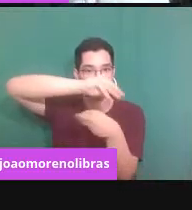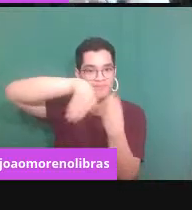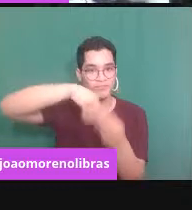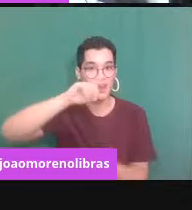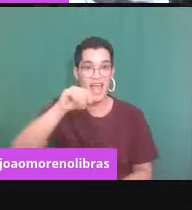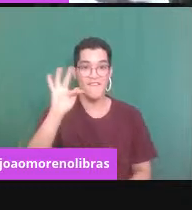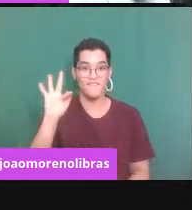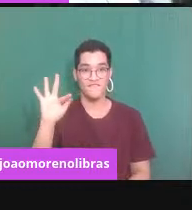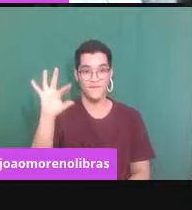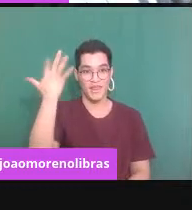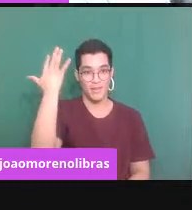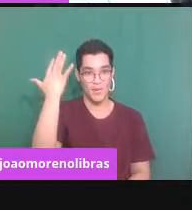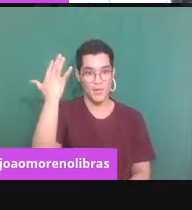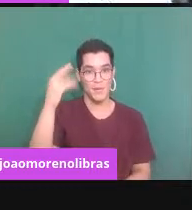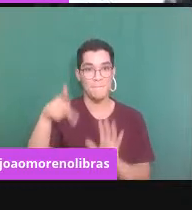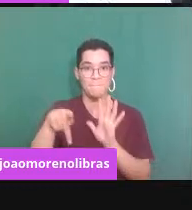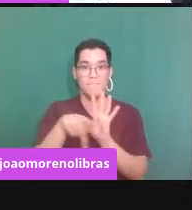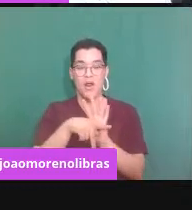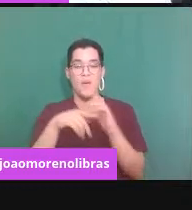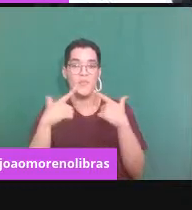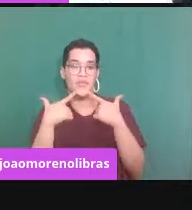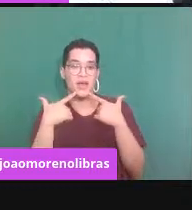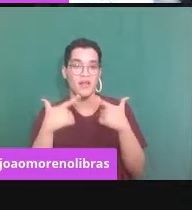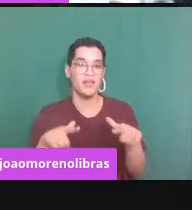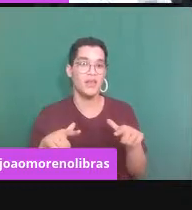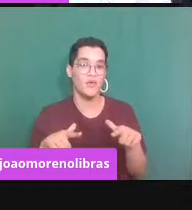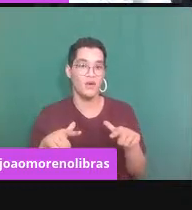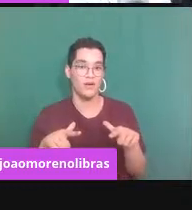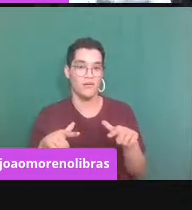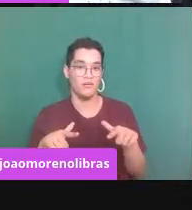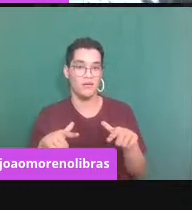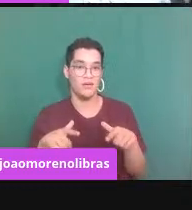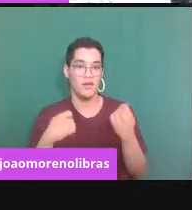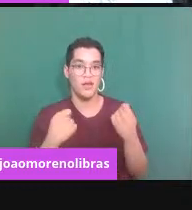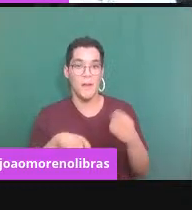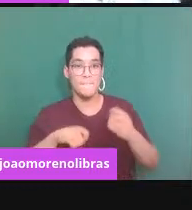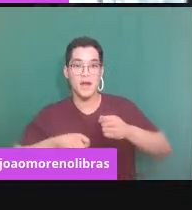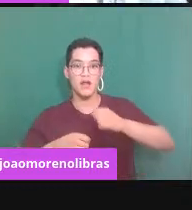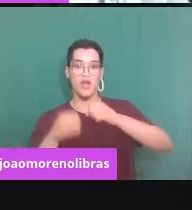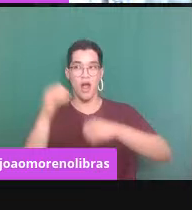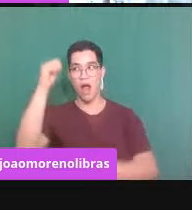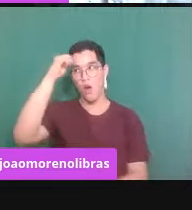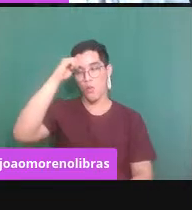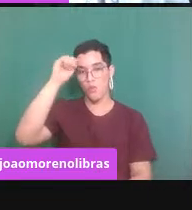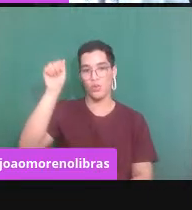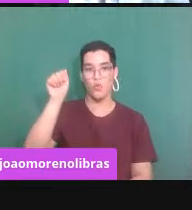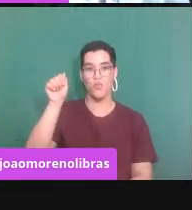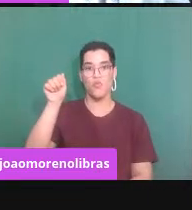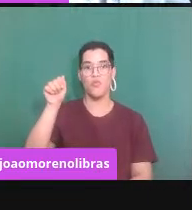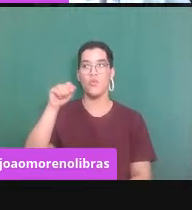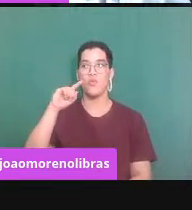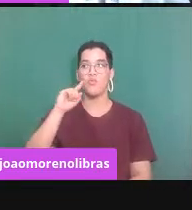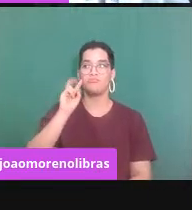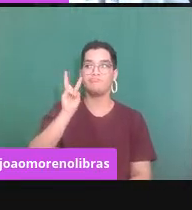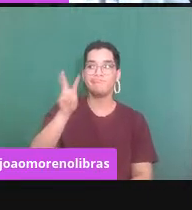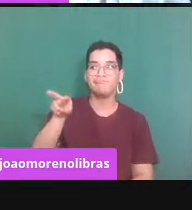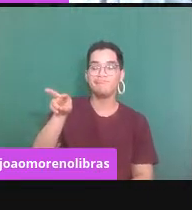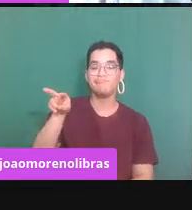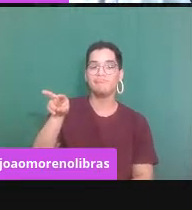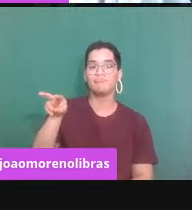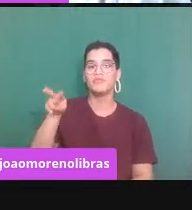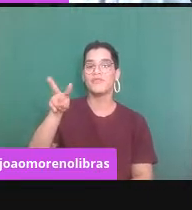língua recorrendo a autores que podem nos dar uma boa confluência de diálogo. Então,